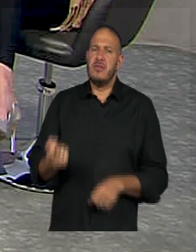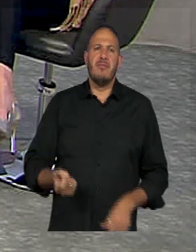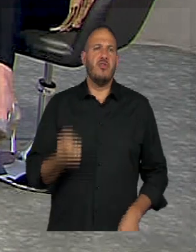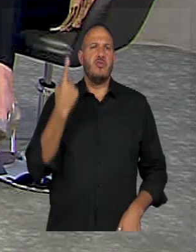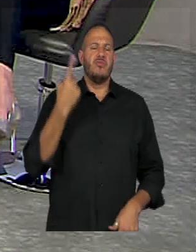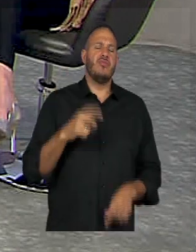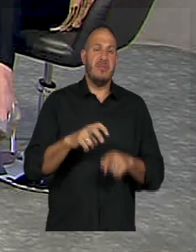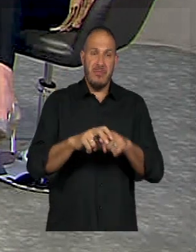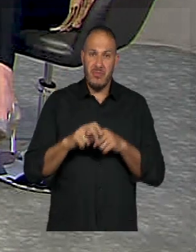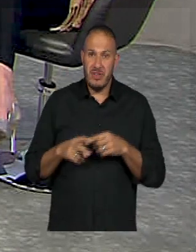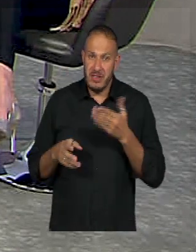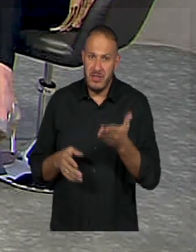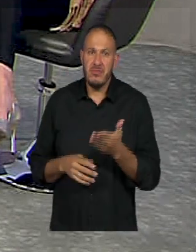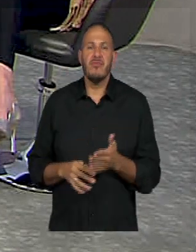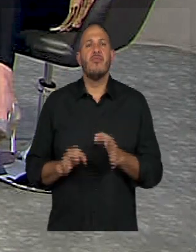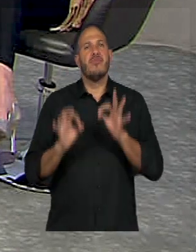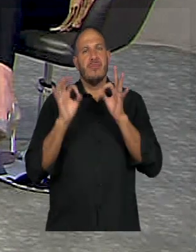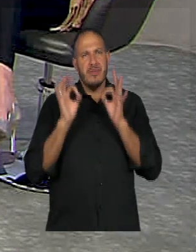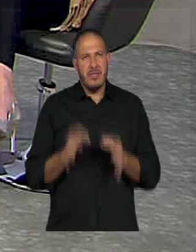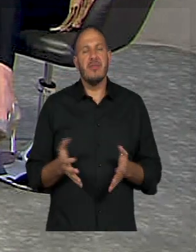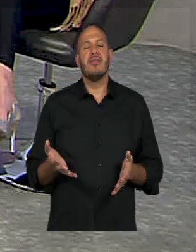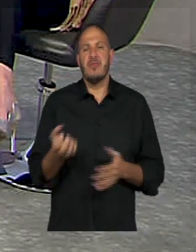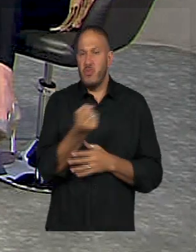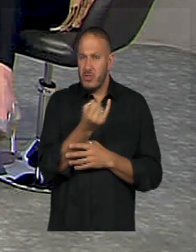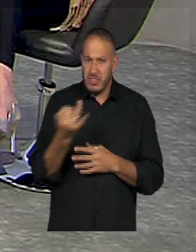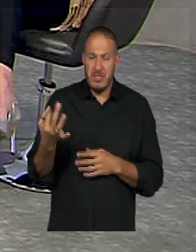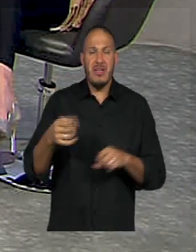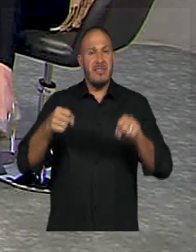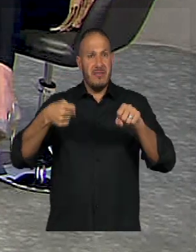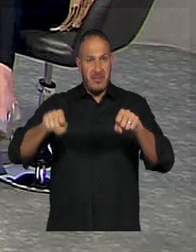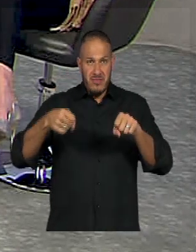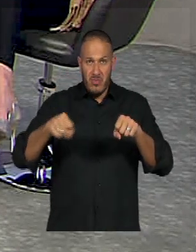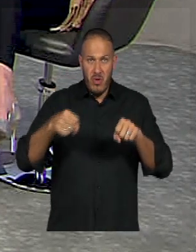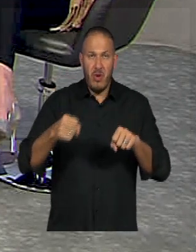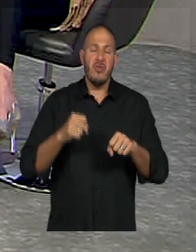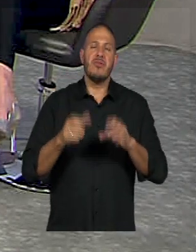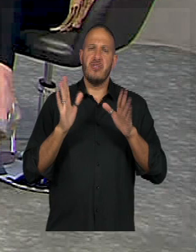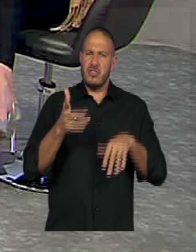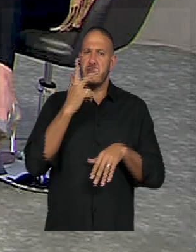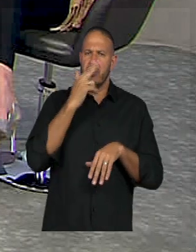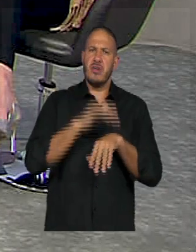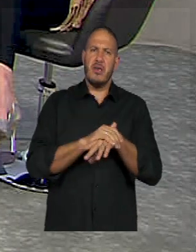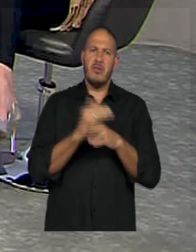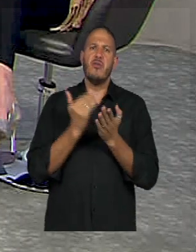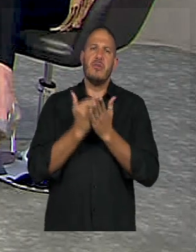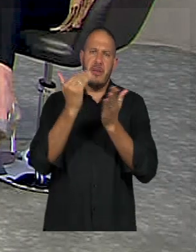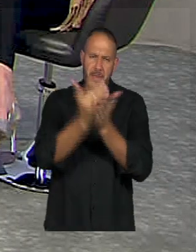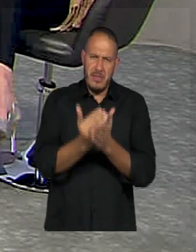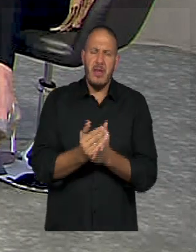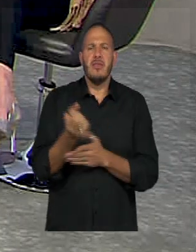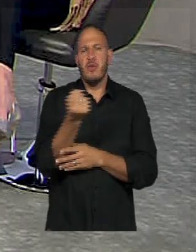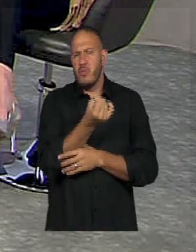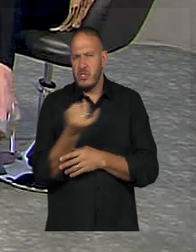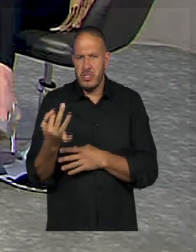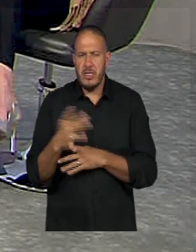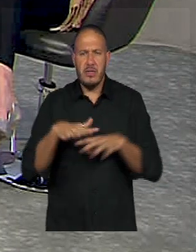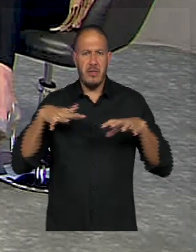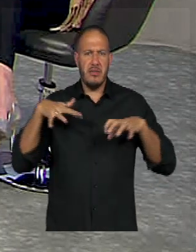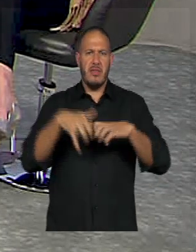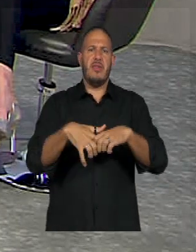com isso, com certeza, o número de acidentes de moto deve já ter ultrapassado o número de acidentes com